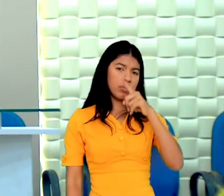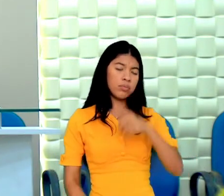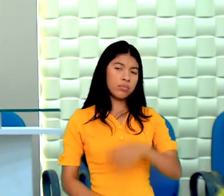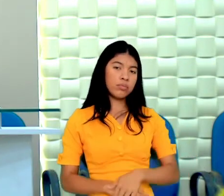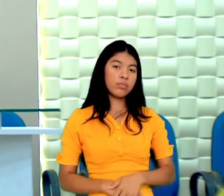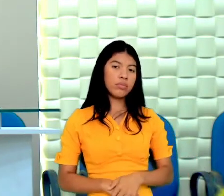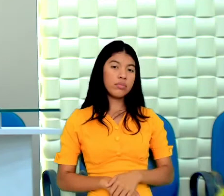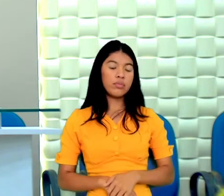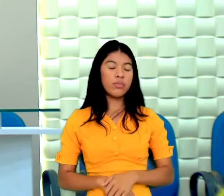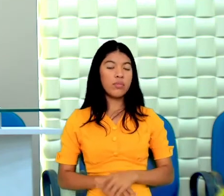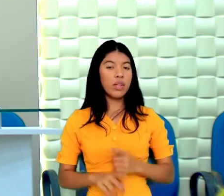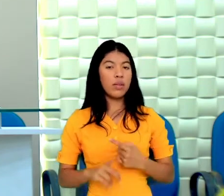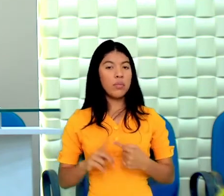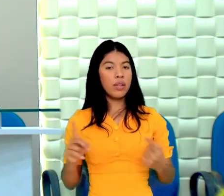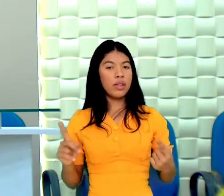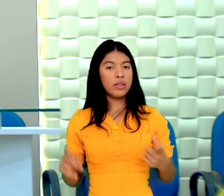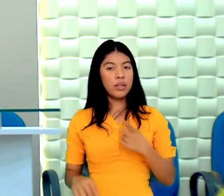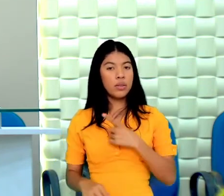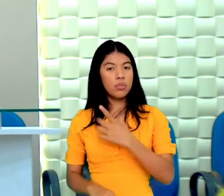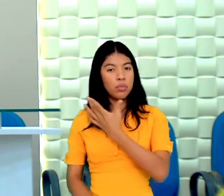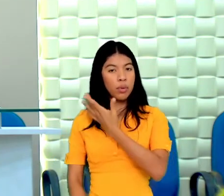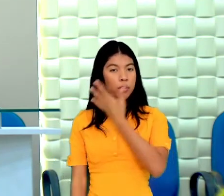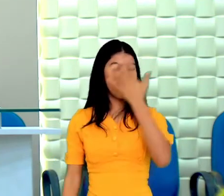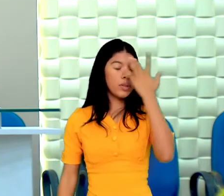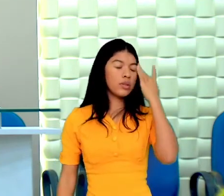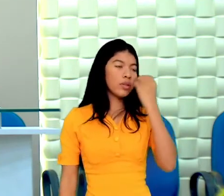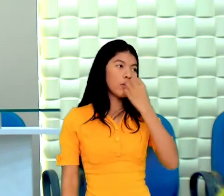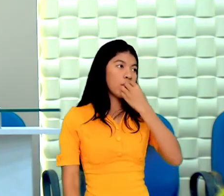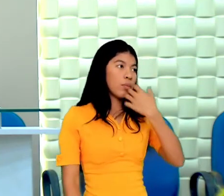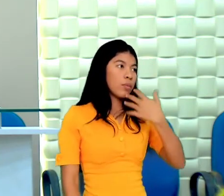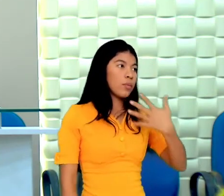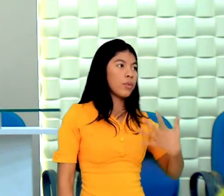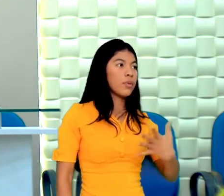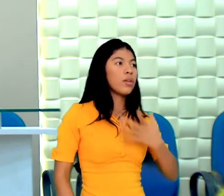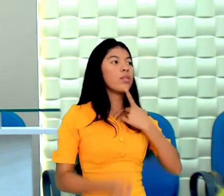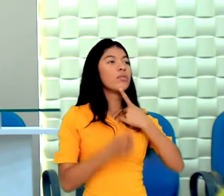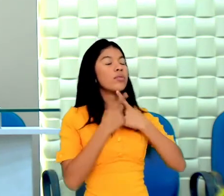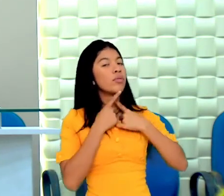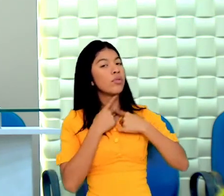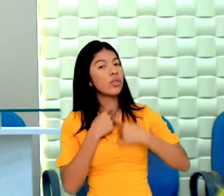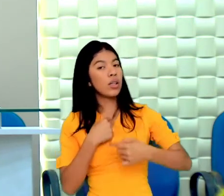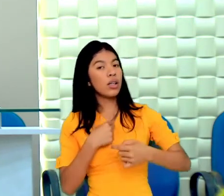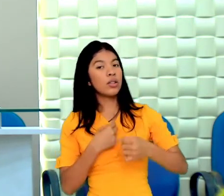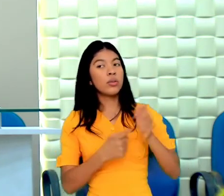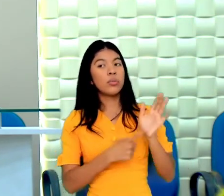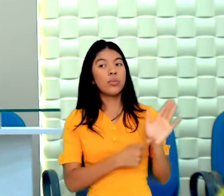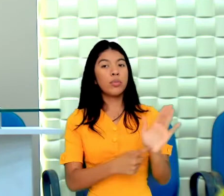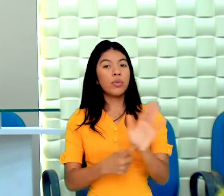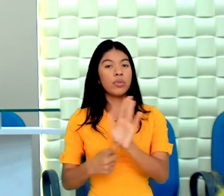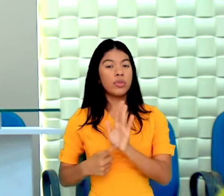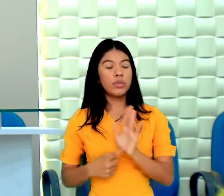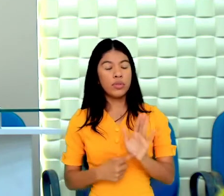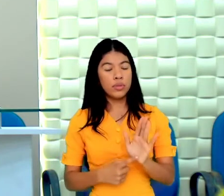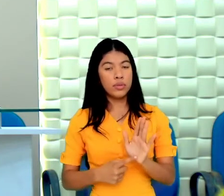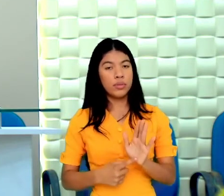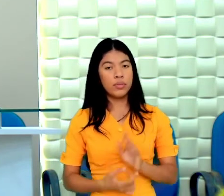Mas tem alguém lá, de boa mente, de boa vontade, sinalizando.